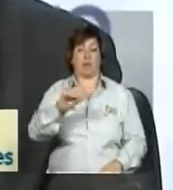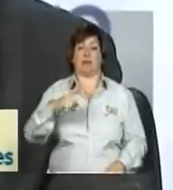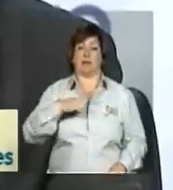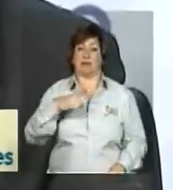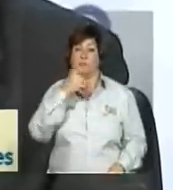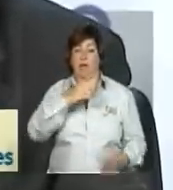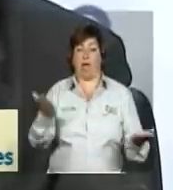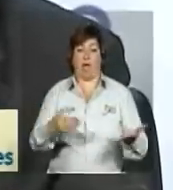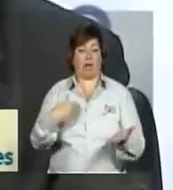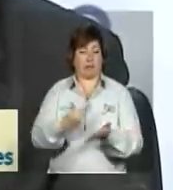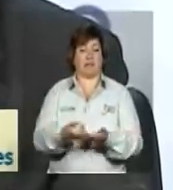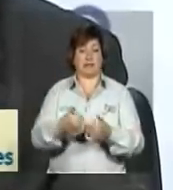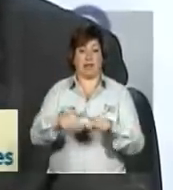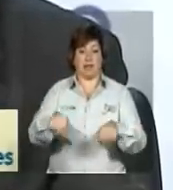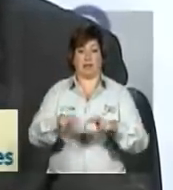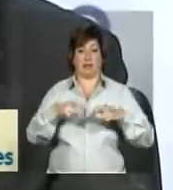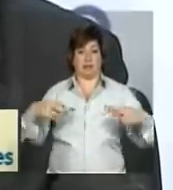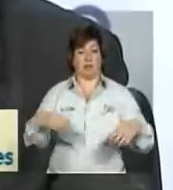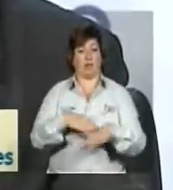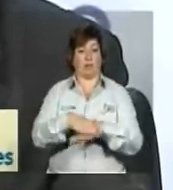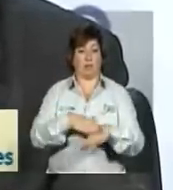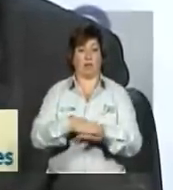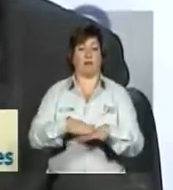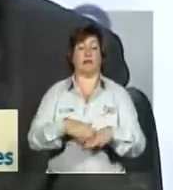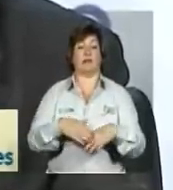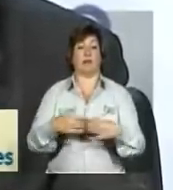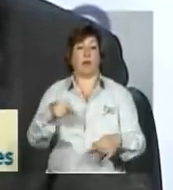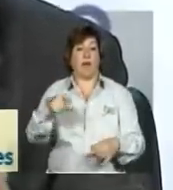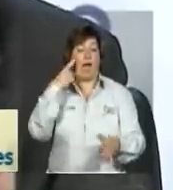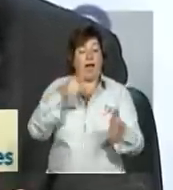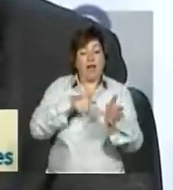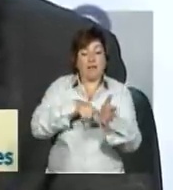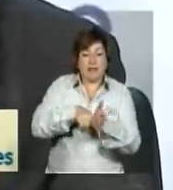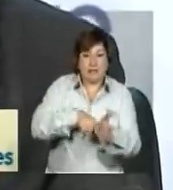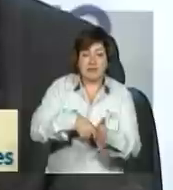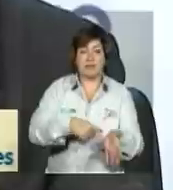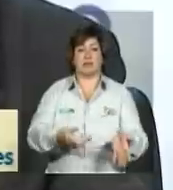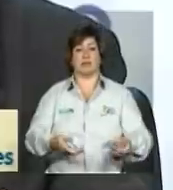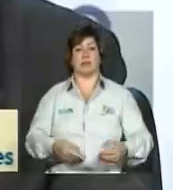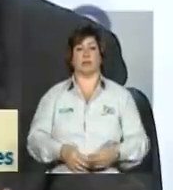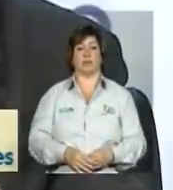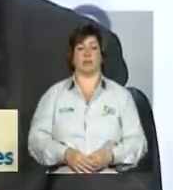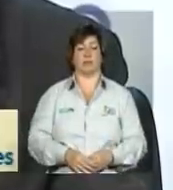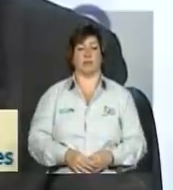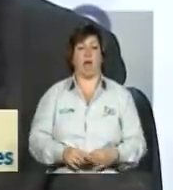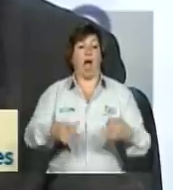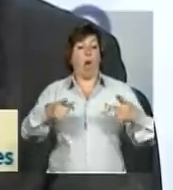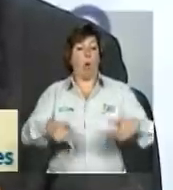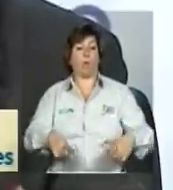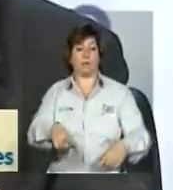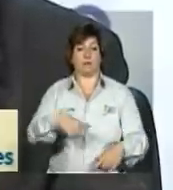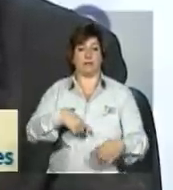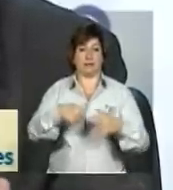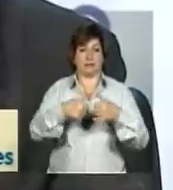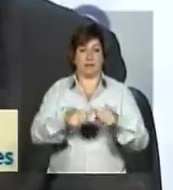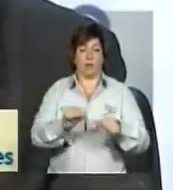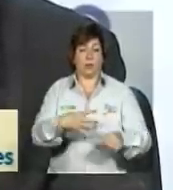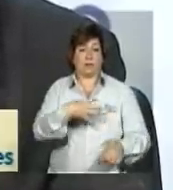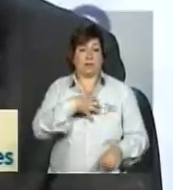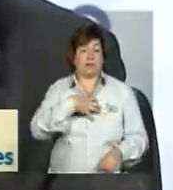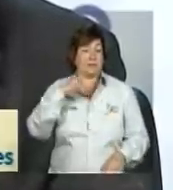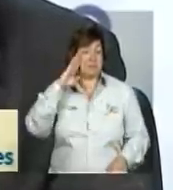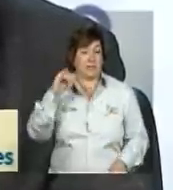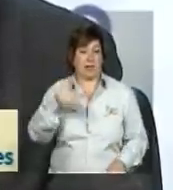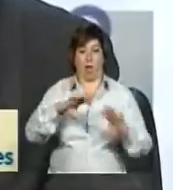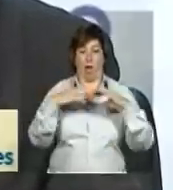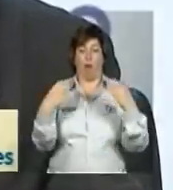que está sobre a mesa. De modo que a avaliação de onde se encontra o sentimento predominante